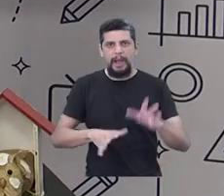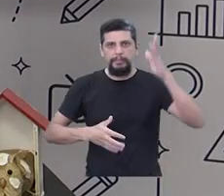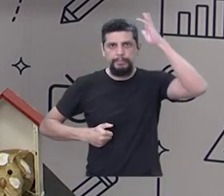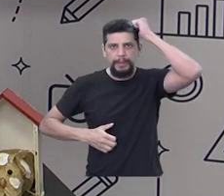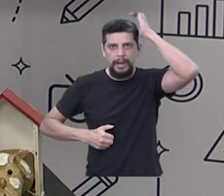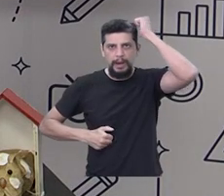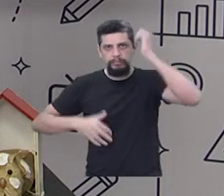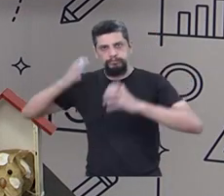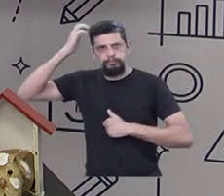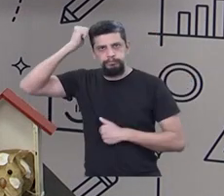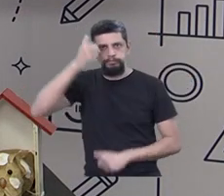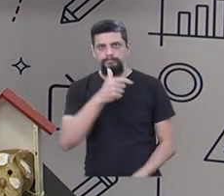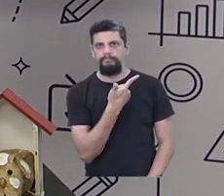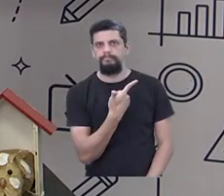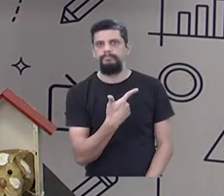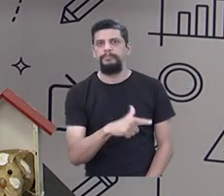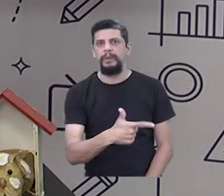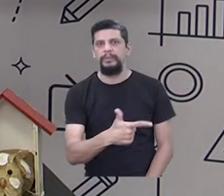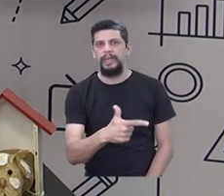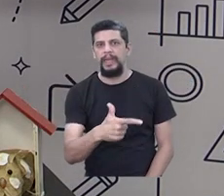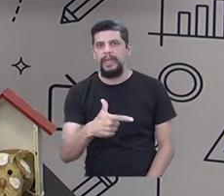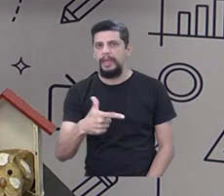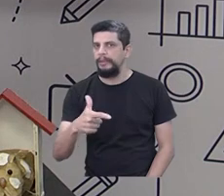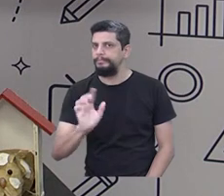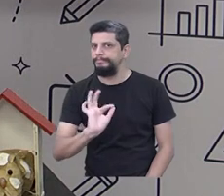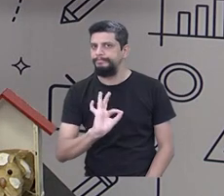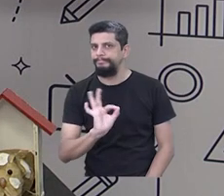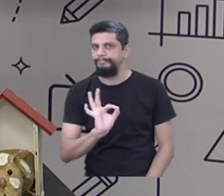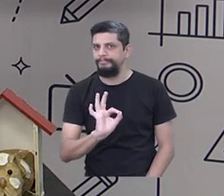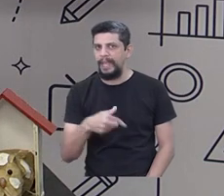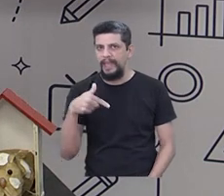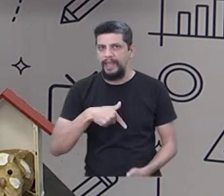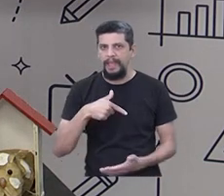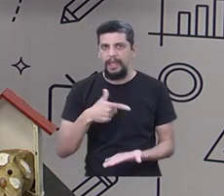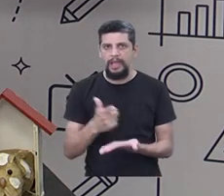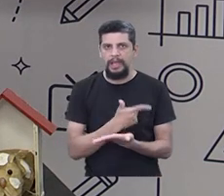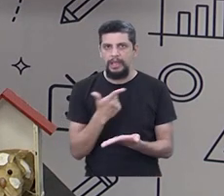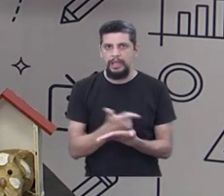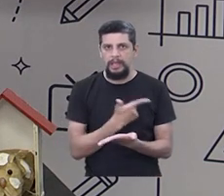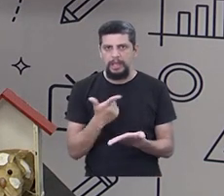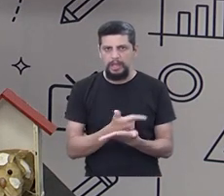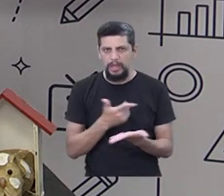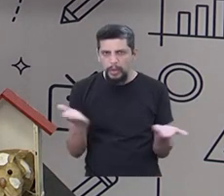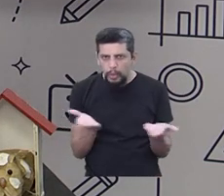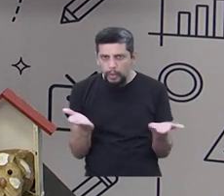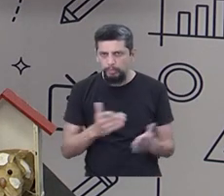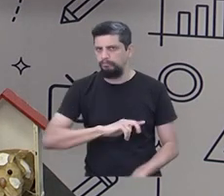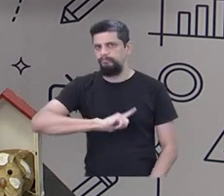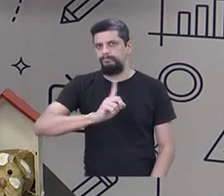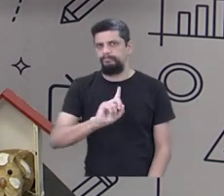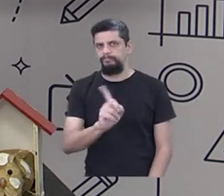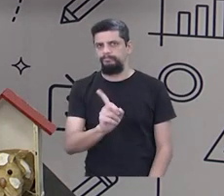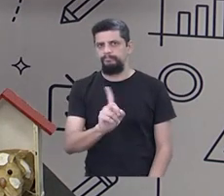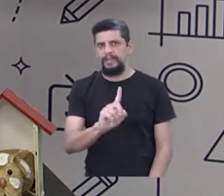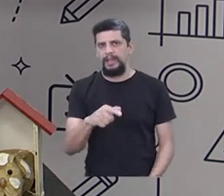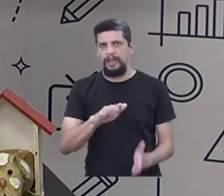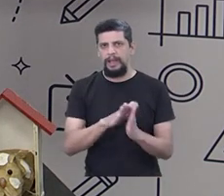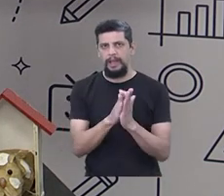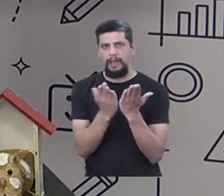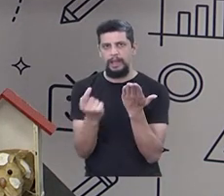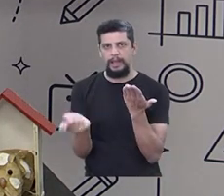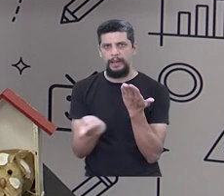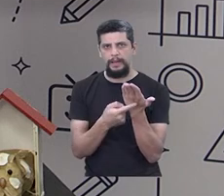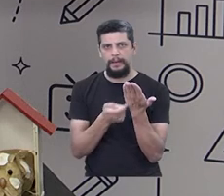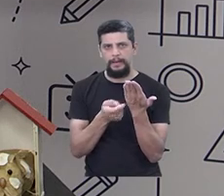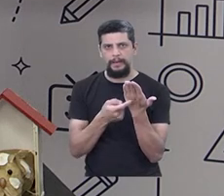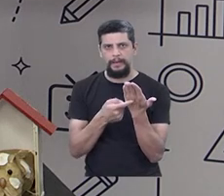mas macaco não tem. Então é esse o livro de hoje? Não, né, gente? Isso mesmo, a capa já